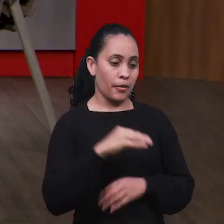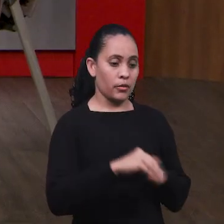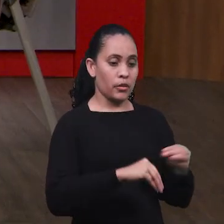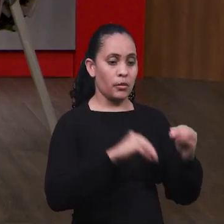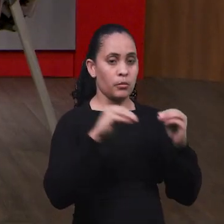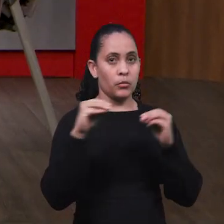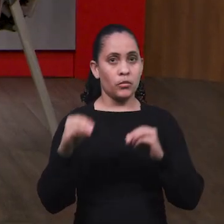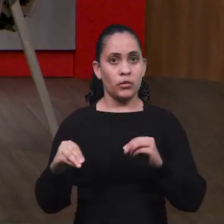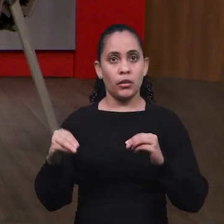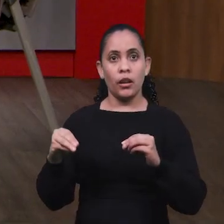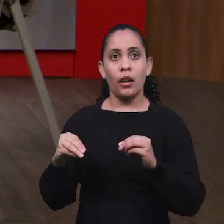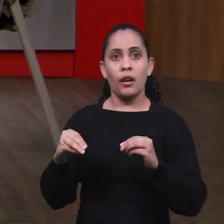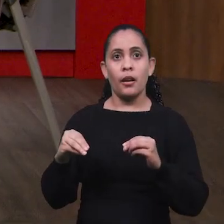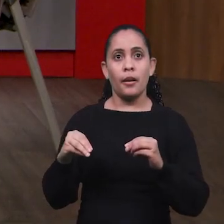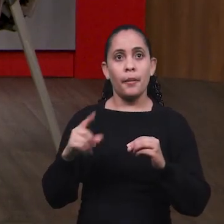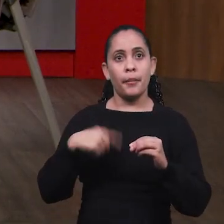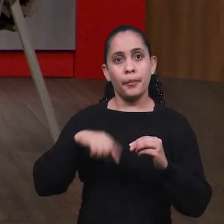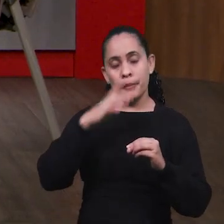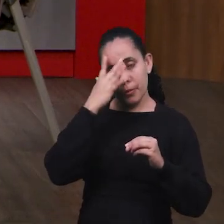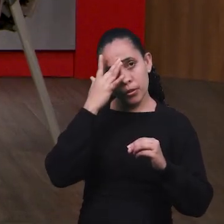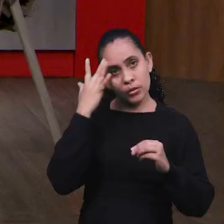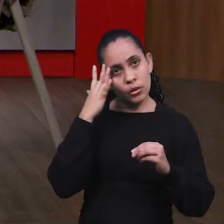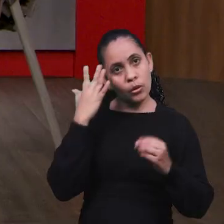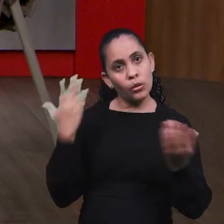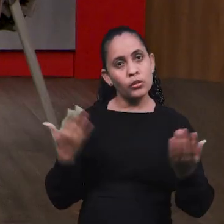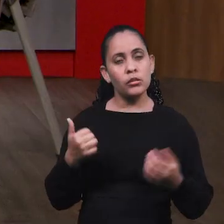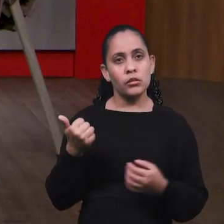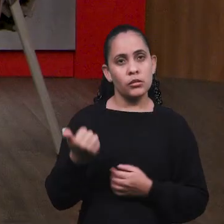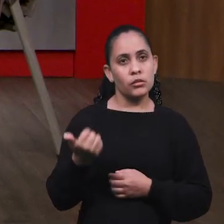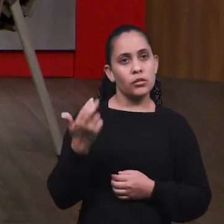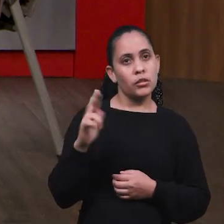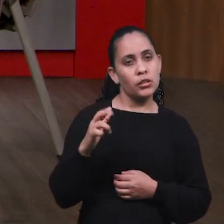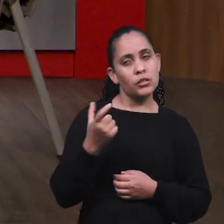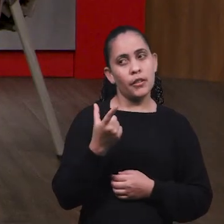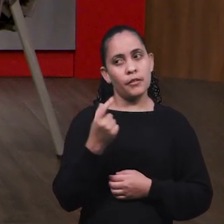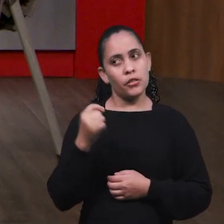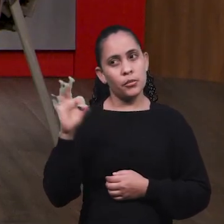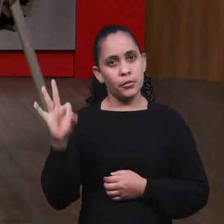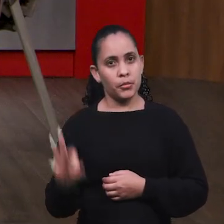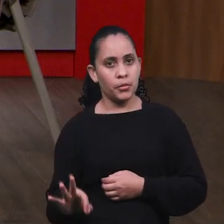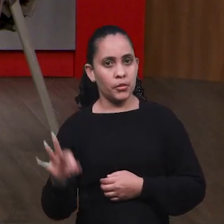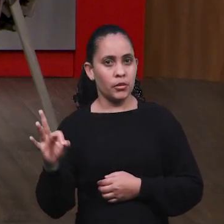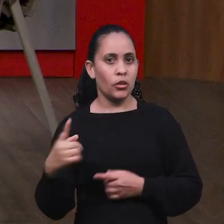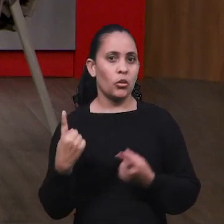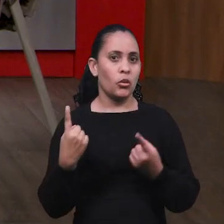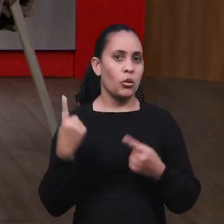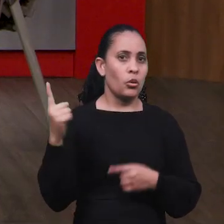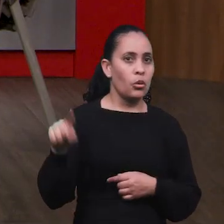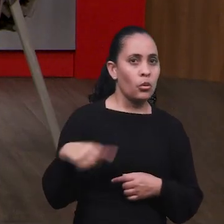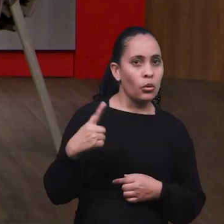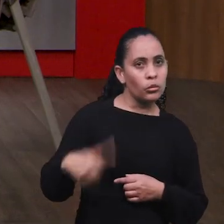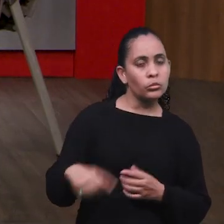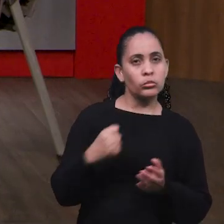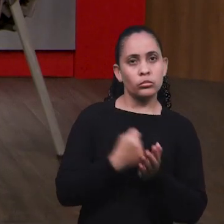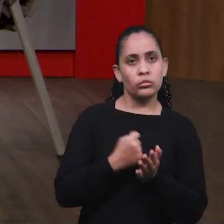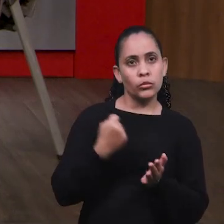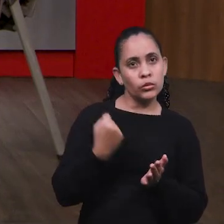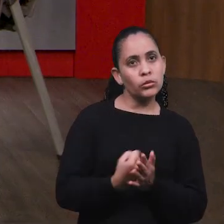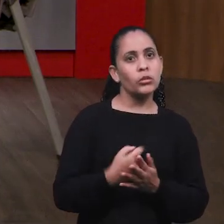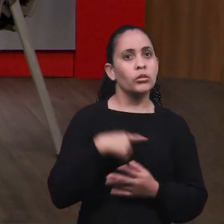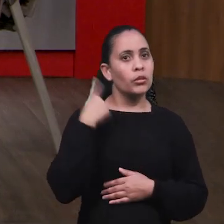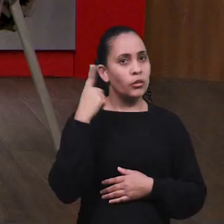você transferir isso para os seus herdeiros, no Brasil hoje é de 15% a 20%, contando imposto,